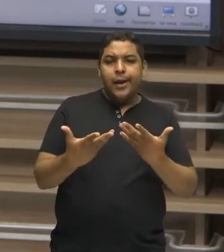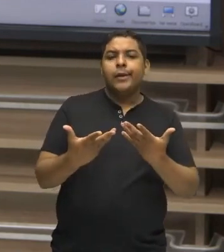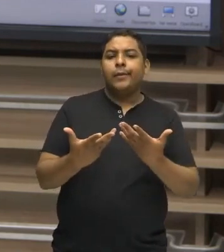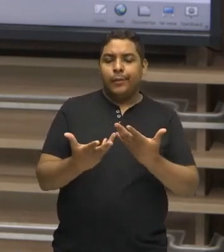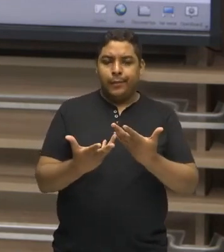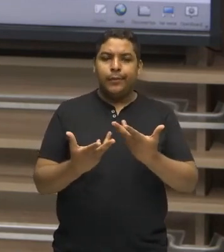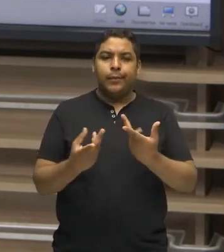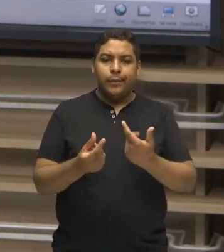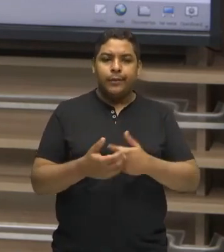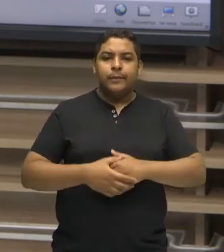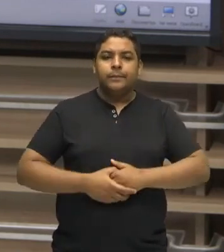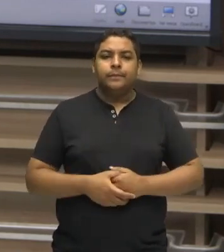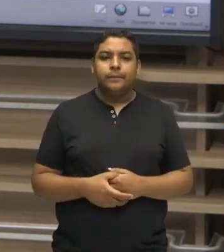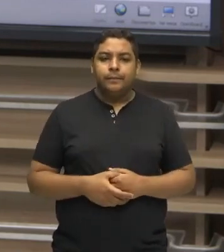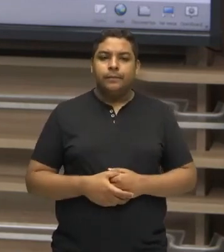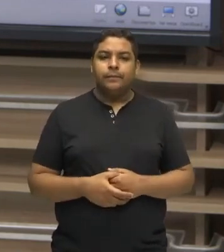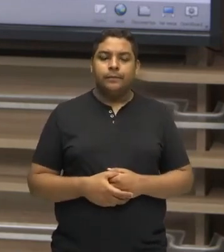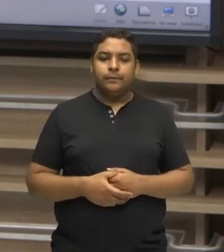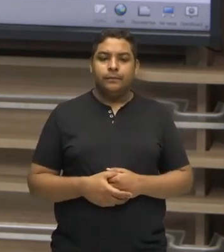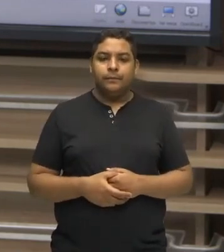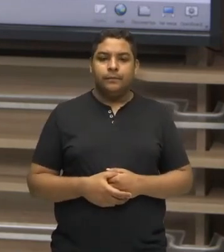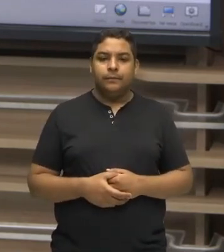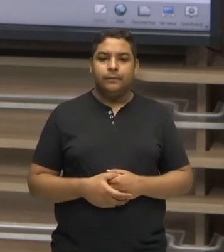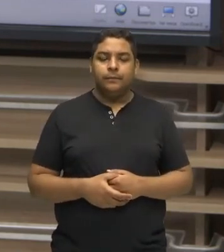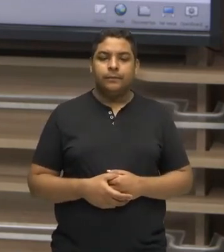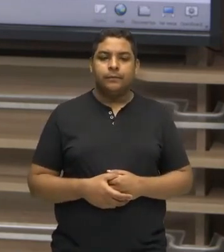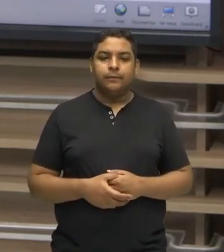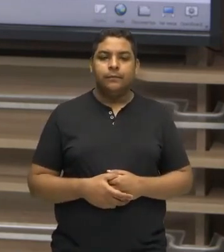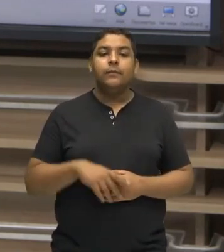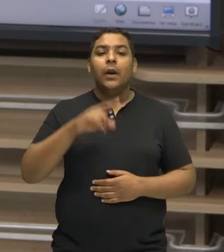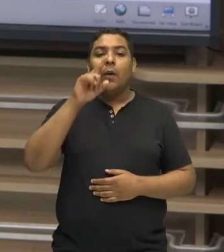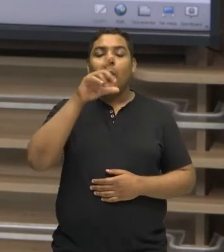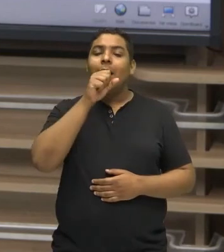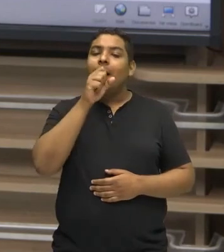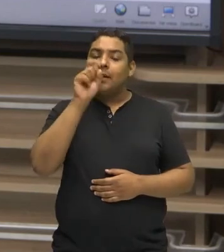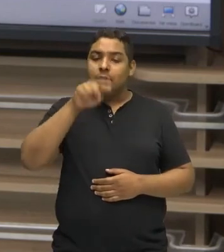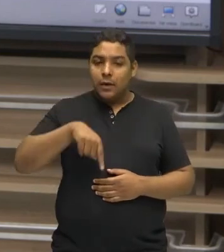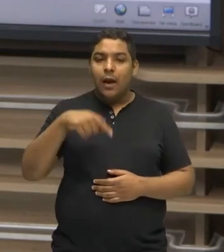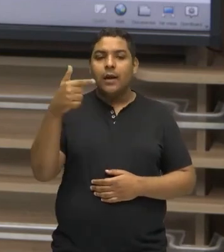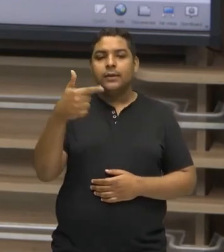é considerado uma cor secundária. Então, a partir desse laranja,